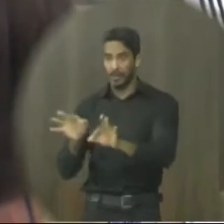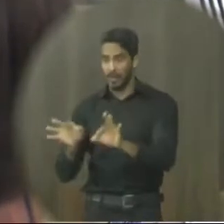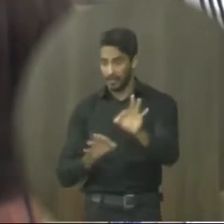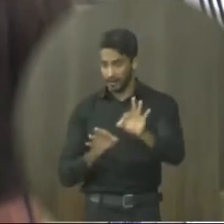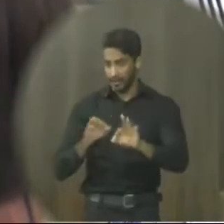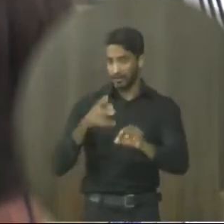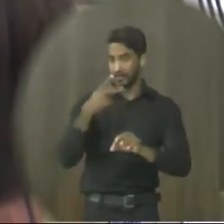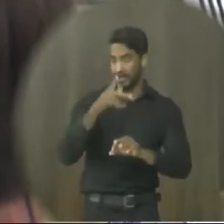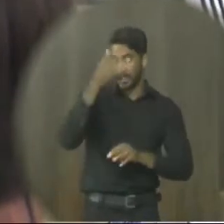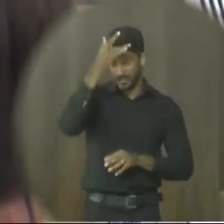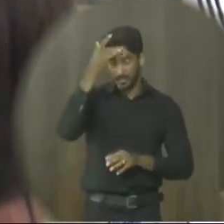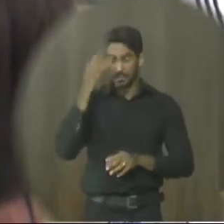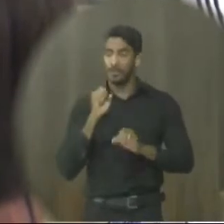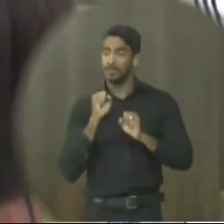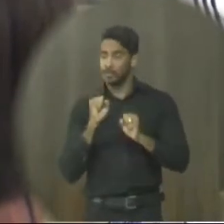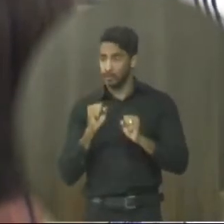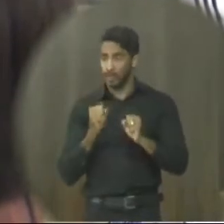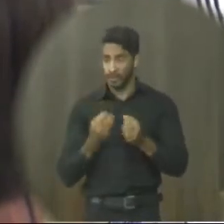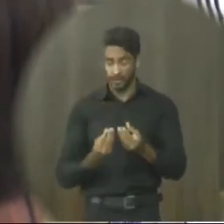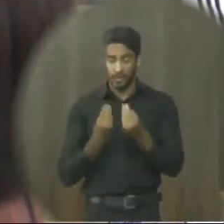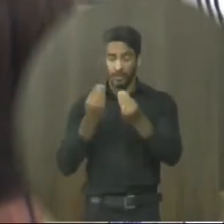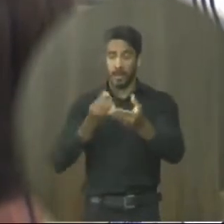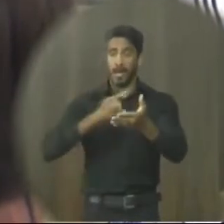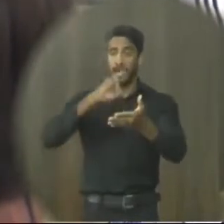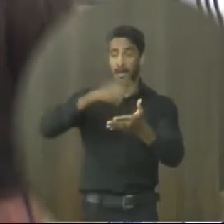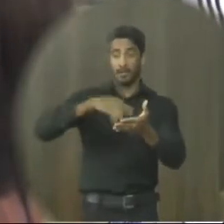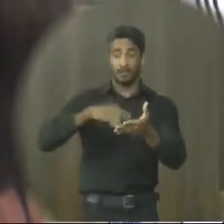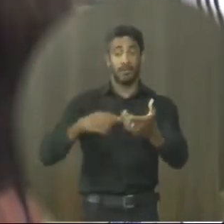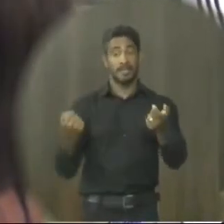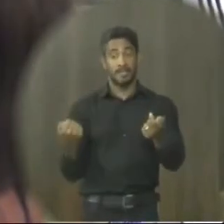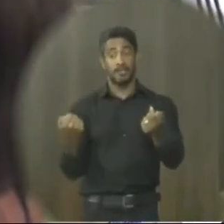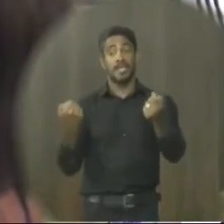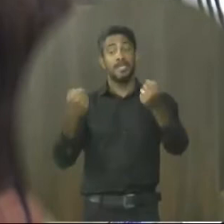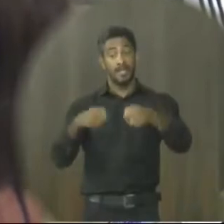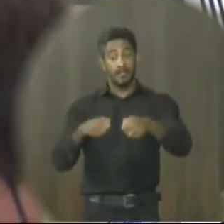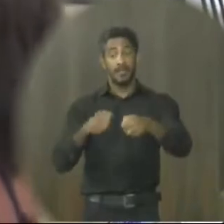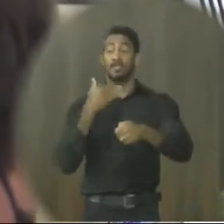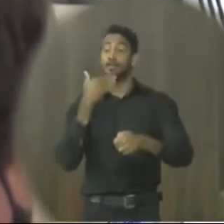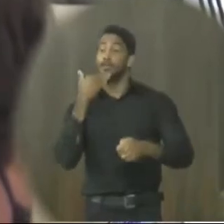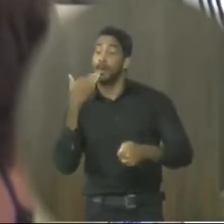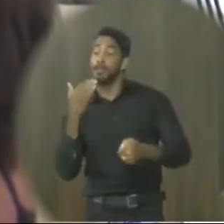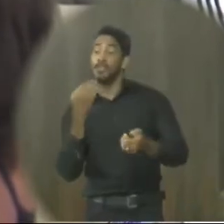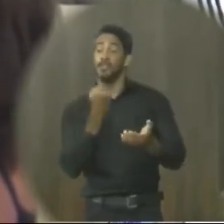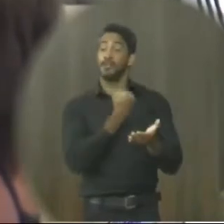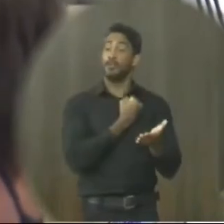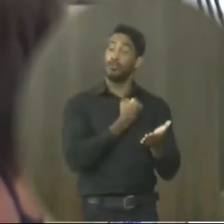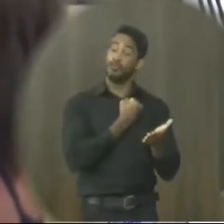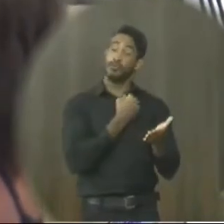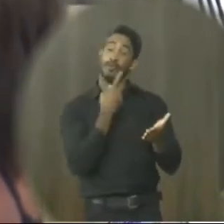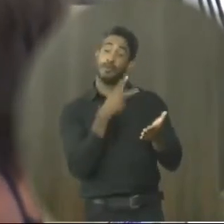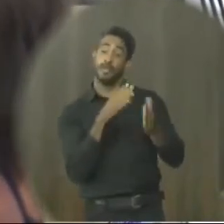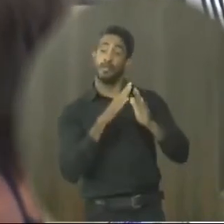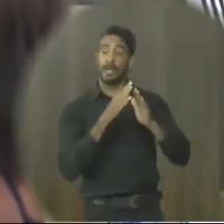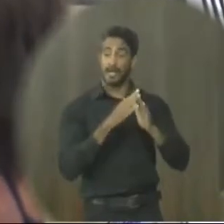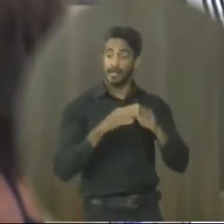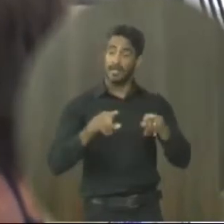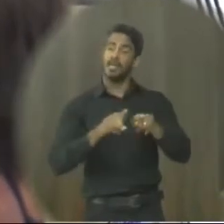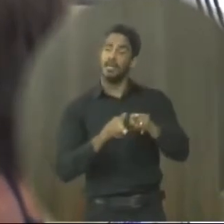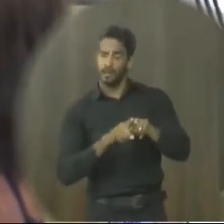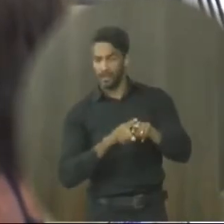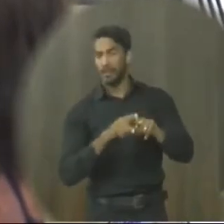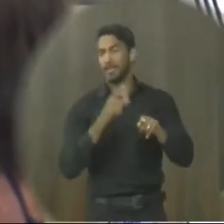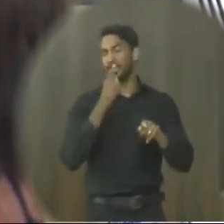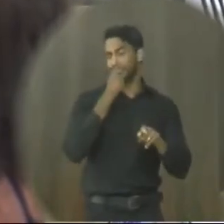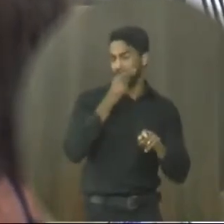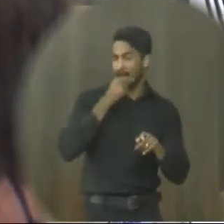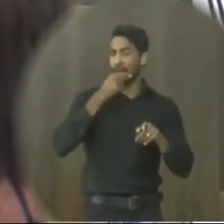aqueles moradores eles poderão receber a documentação necessária para solicitar a certidão de número. Então, portanto, né, eu